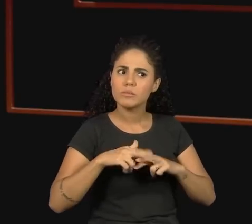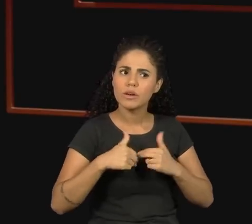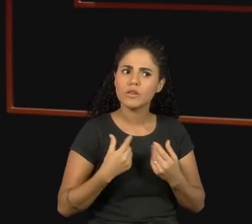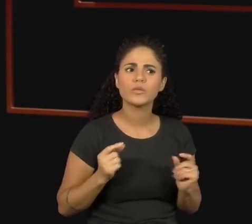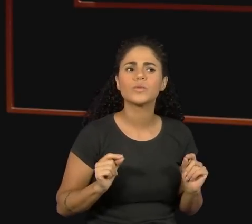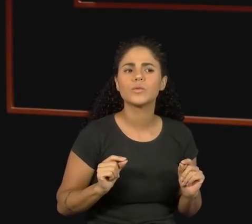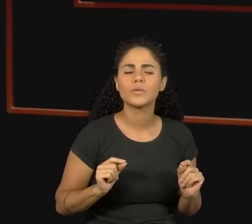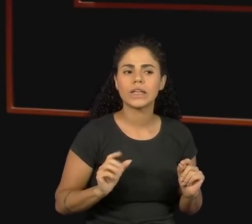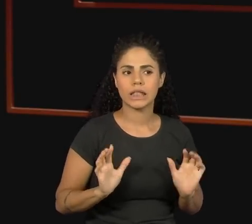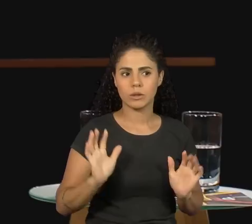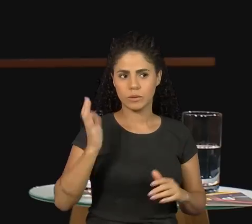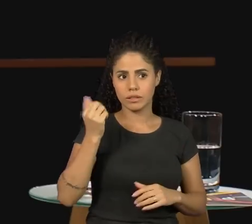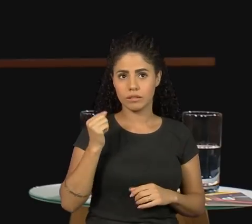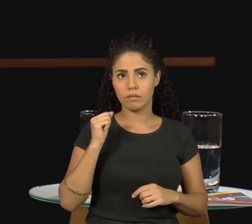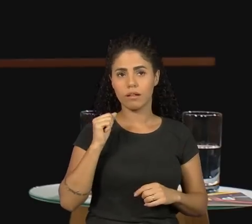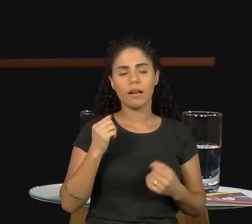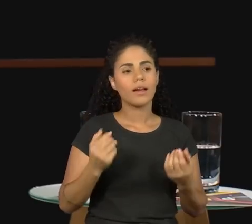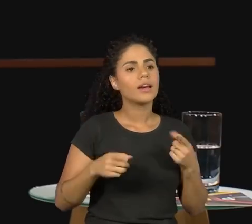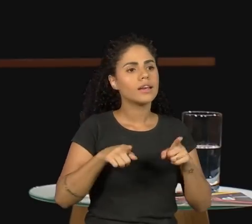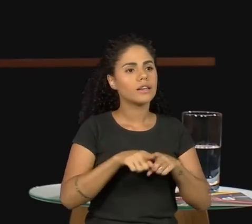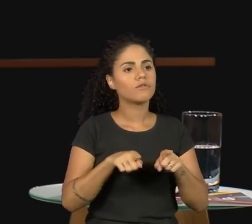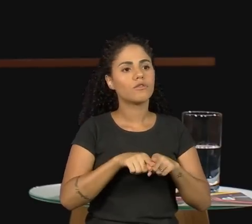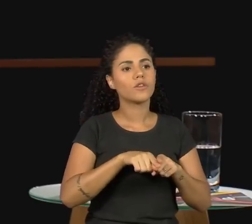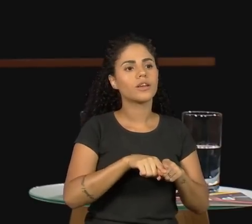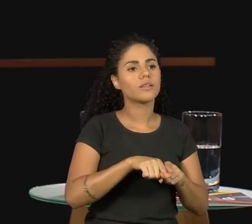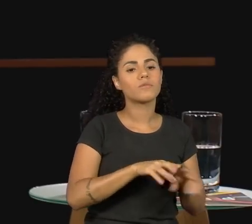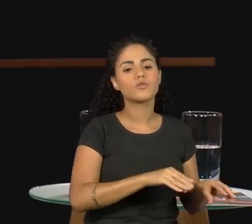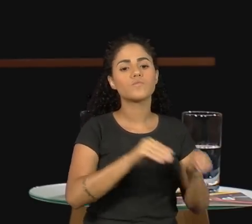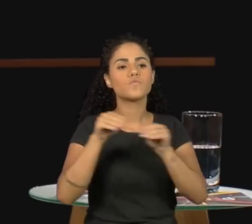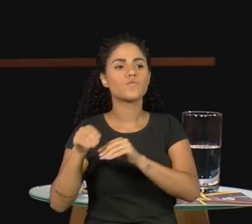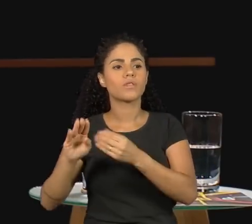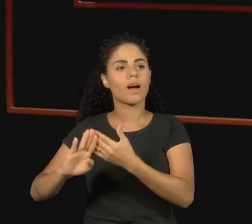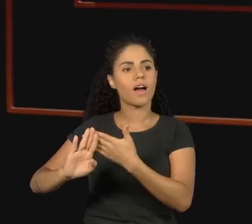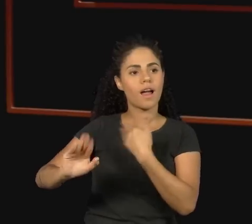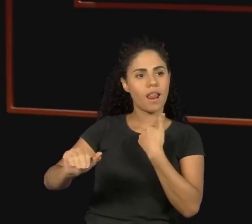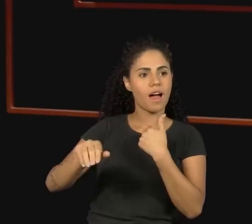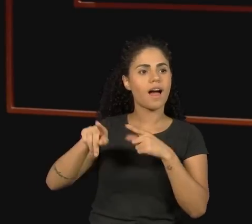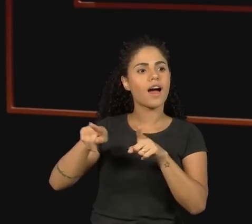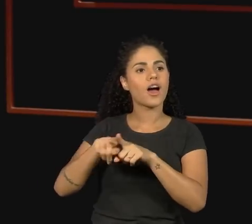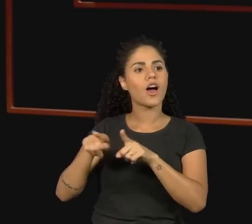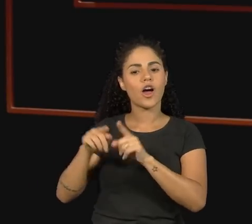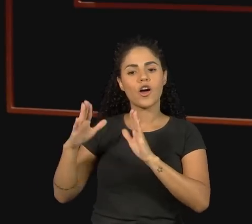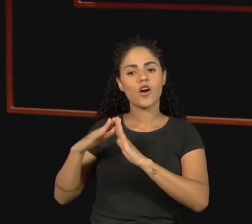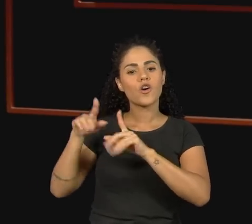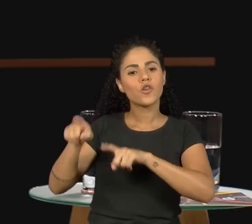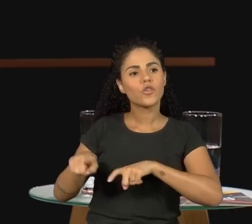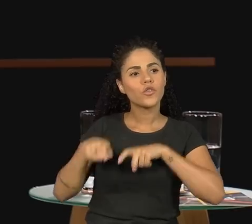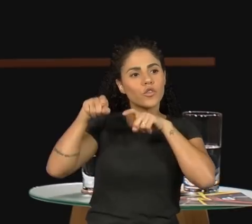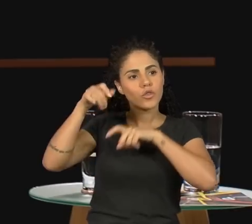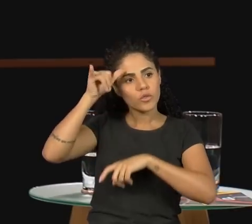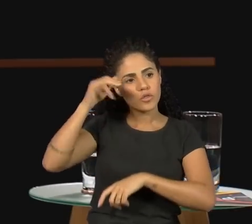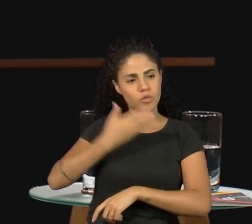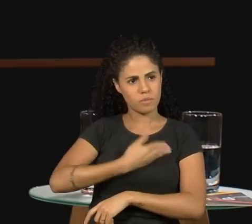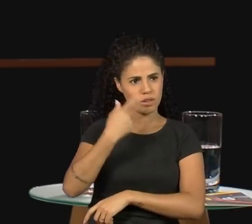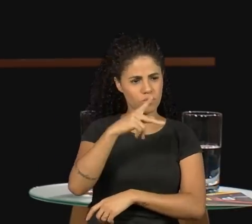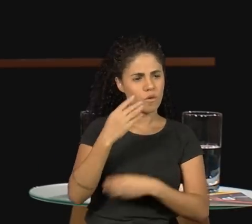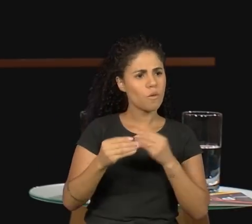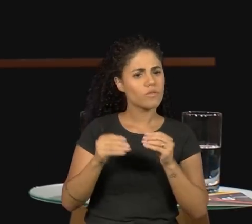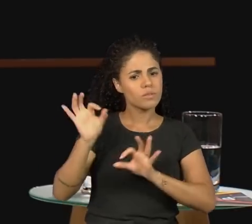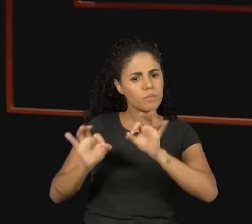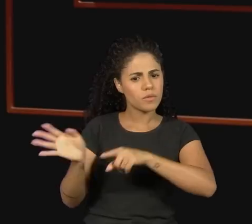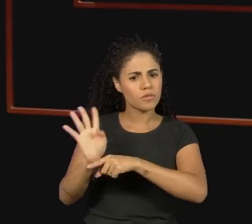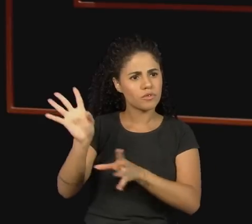né? E foi se isolar no sítio da sua amiga, Letícia Spiller. E disso resultou um curta-metragem? Como é que foi essa